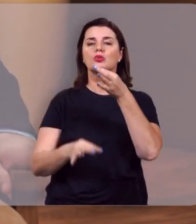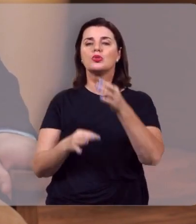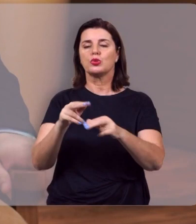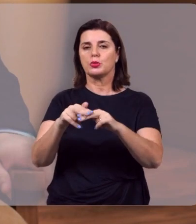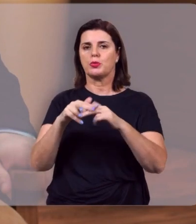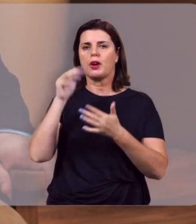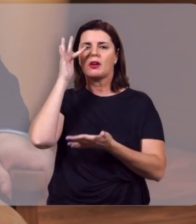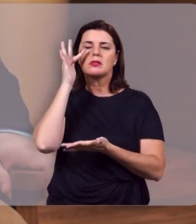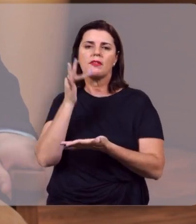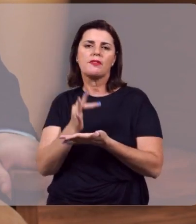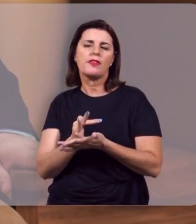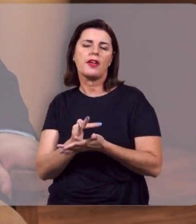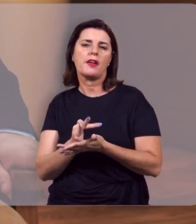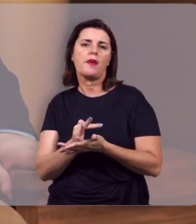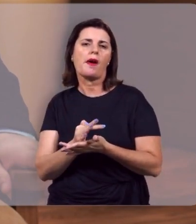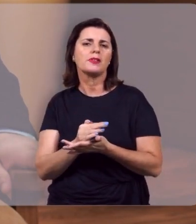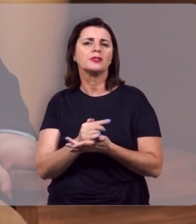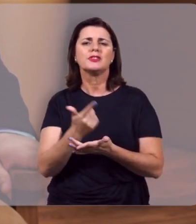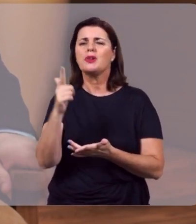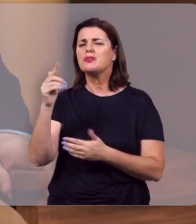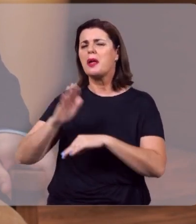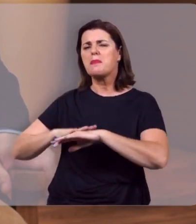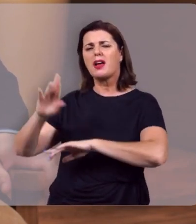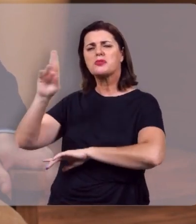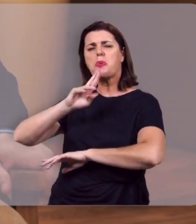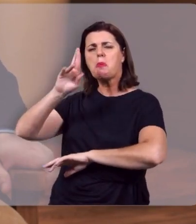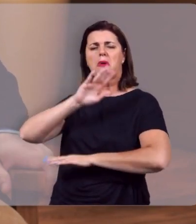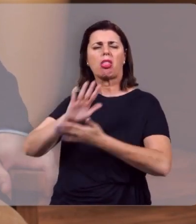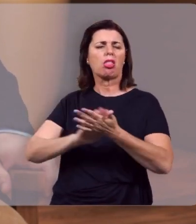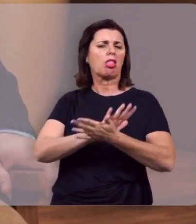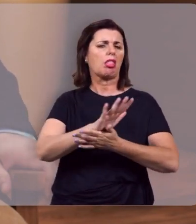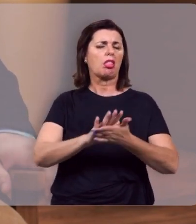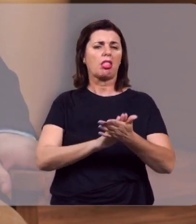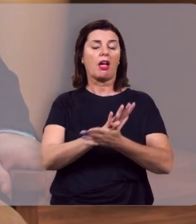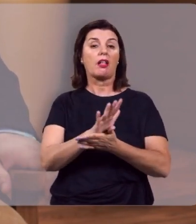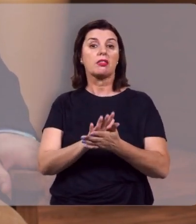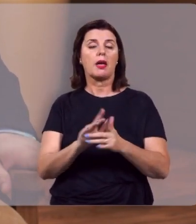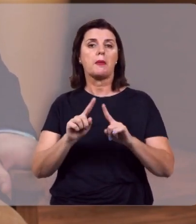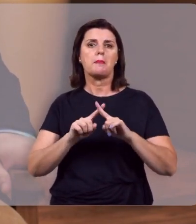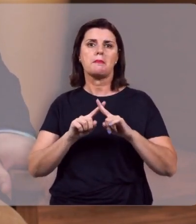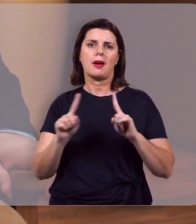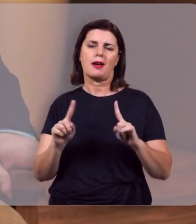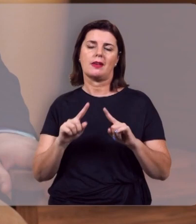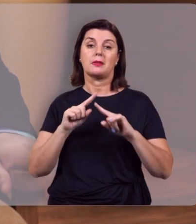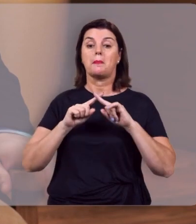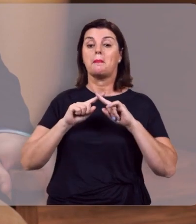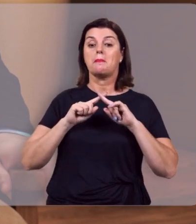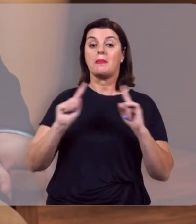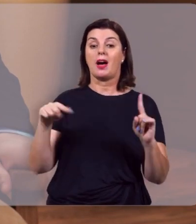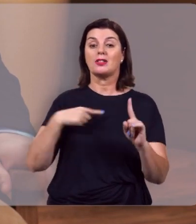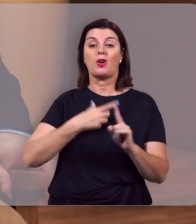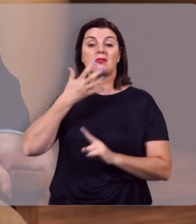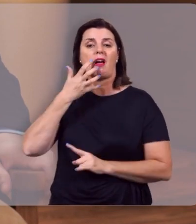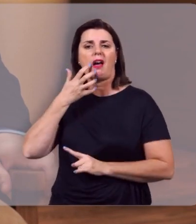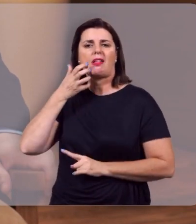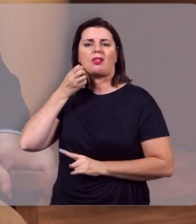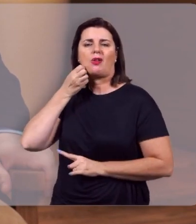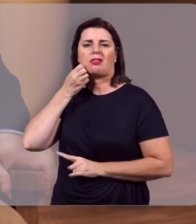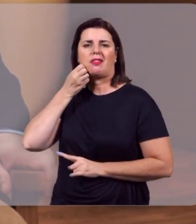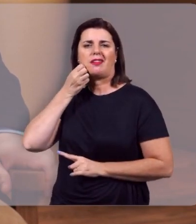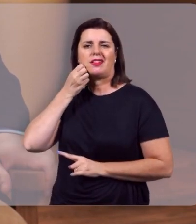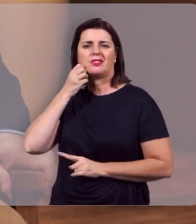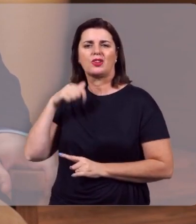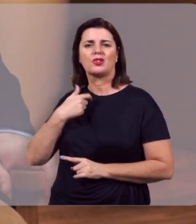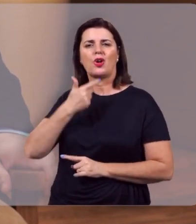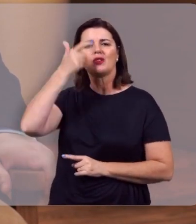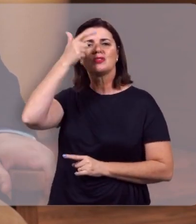pela fé, nós fomos justificados, não temos culpa alguma no tribunal de Deus, mas mais do que isso, nós somos adotados, nós